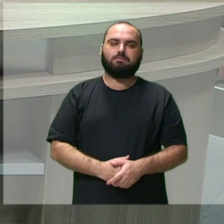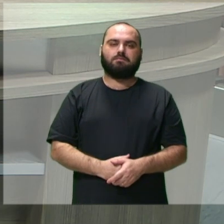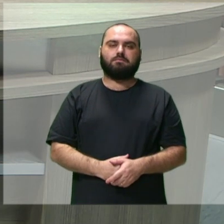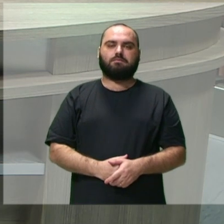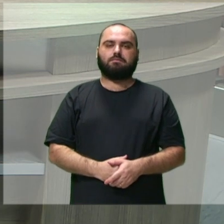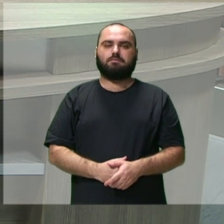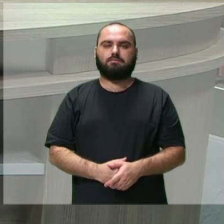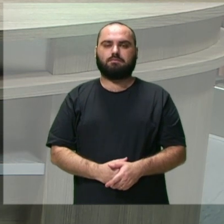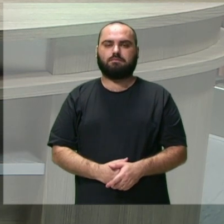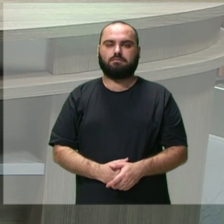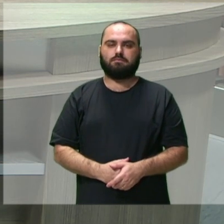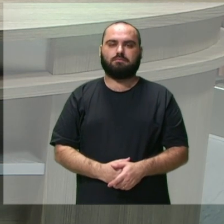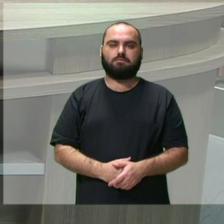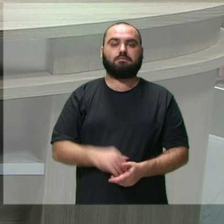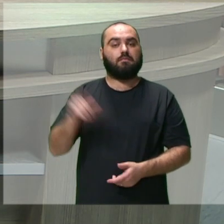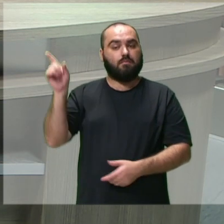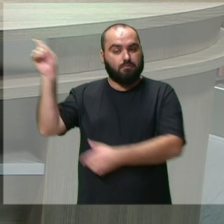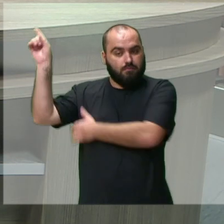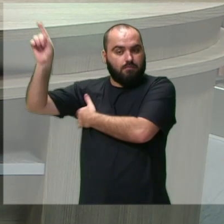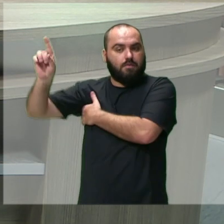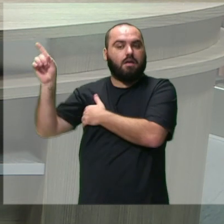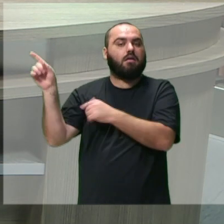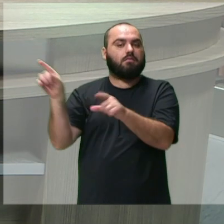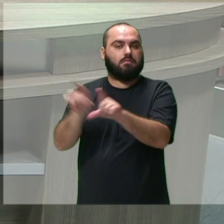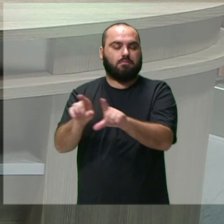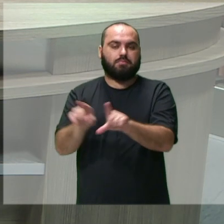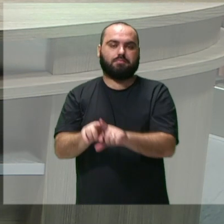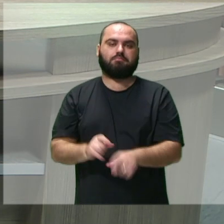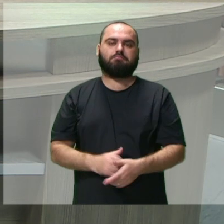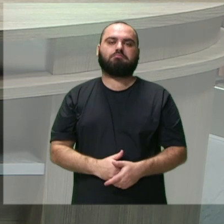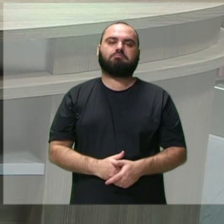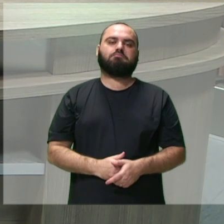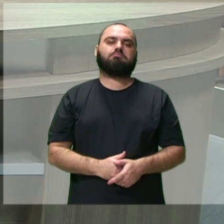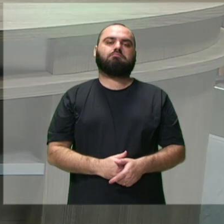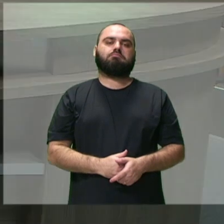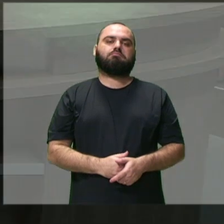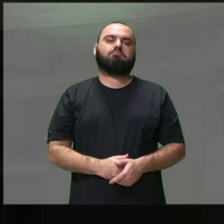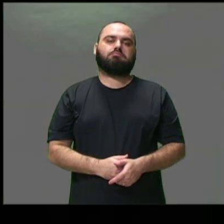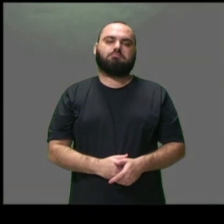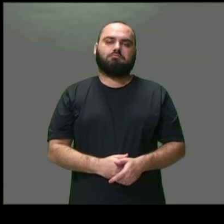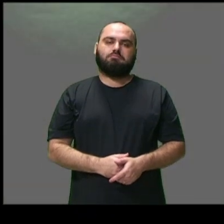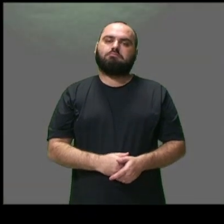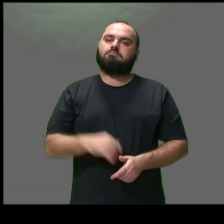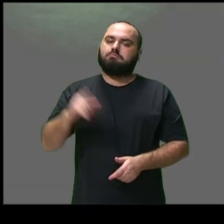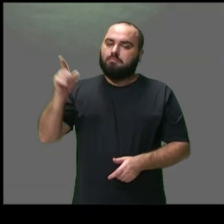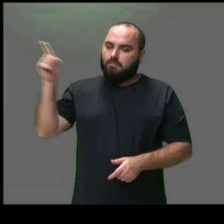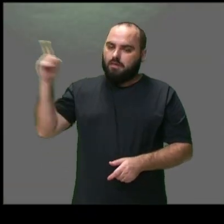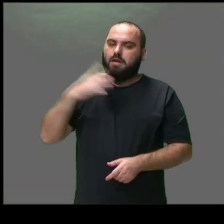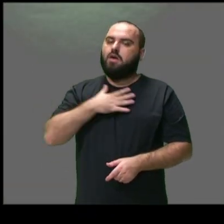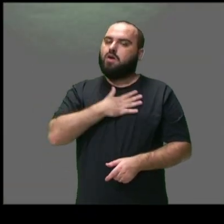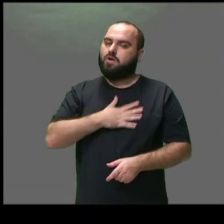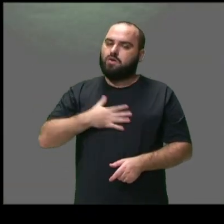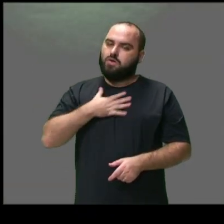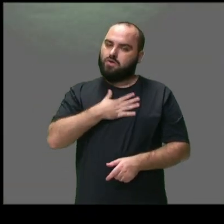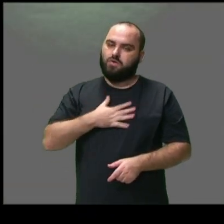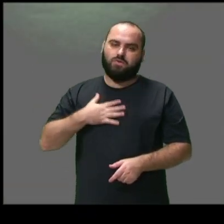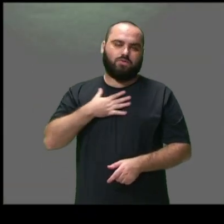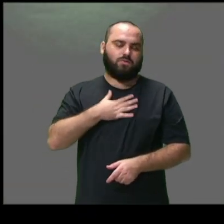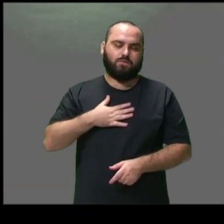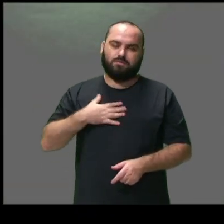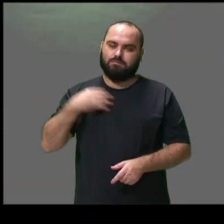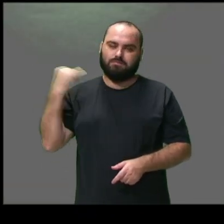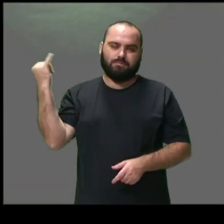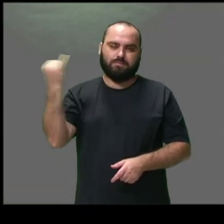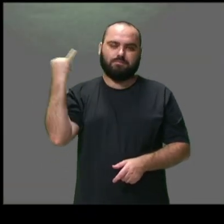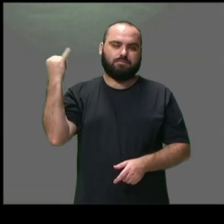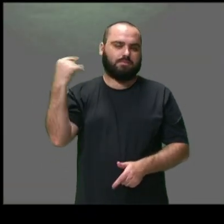essa. Olha, esse também, né? Esse é um trabalho que eu já gosto é da bastante. secundária? Não, esse já sai daquela série. Esse é